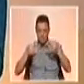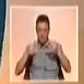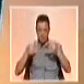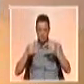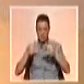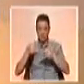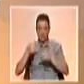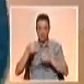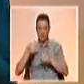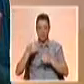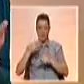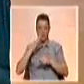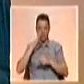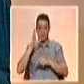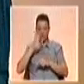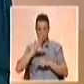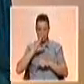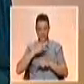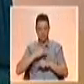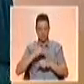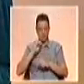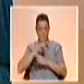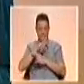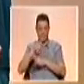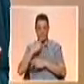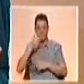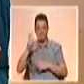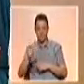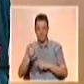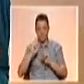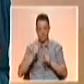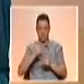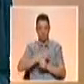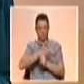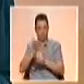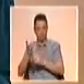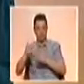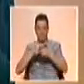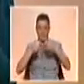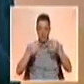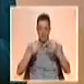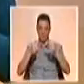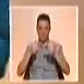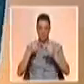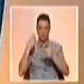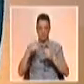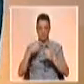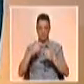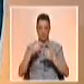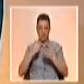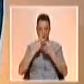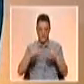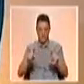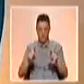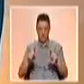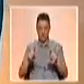plantas? Leitos de plantas. No fundo, se quisermos olhar para a palavra em si, isto é um leito de plantas. Não é? Que terá, que adquirirá diferentes